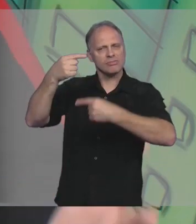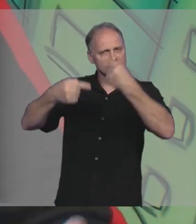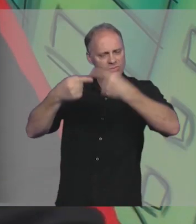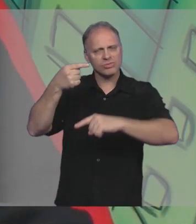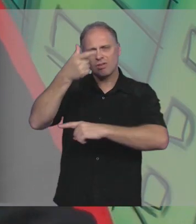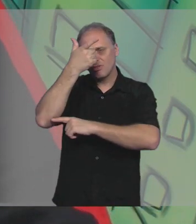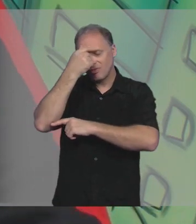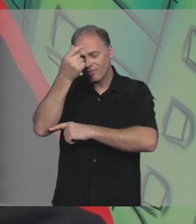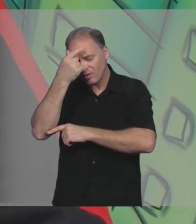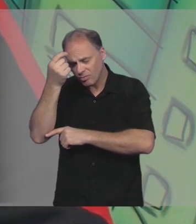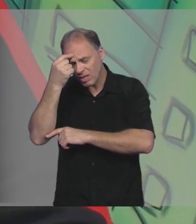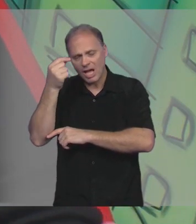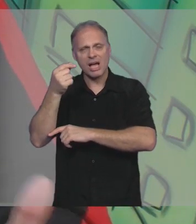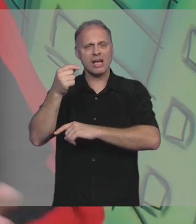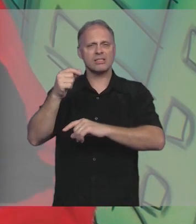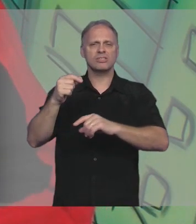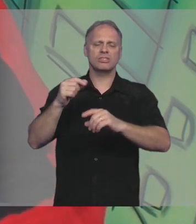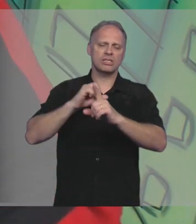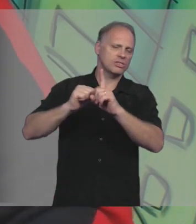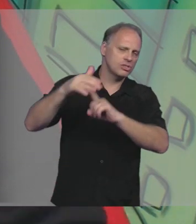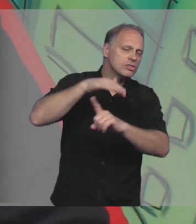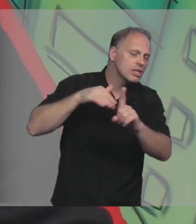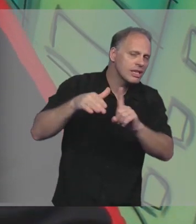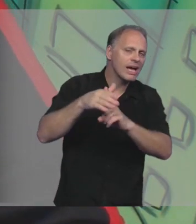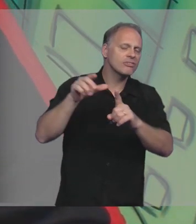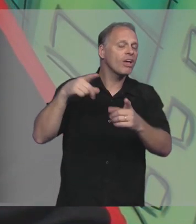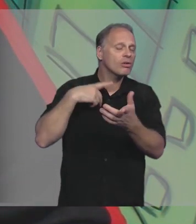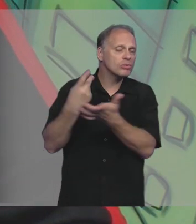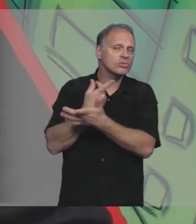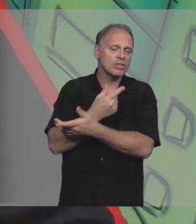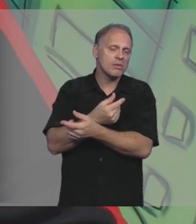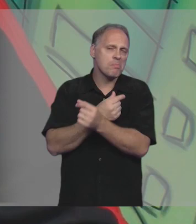universidades, nas entidades educacionais que vinha ocorrendo, mas o que